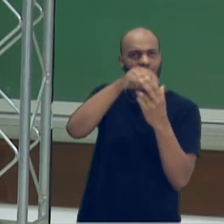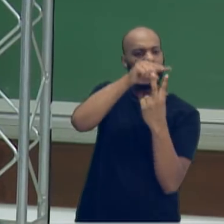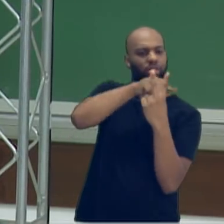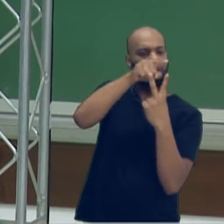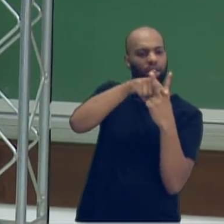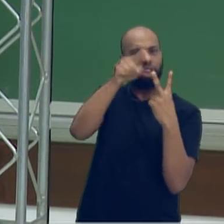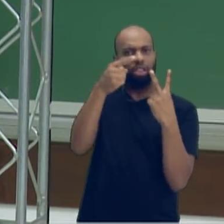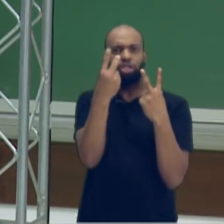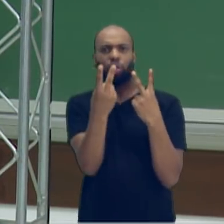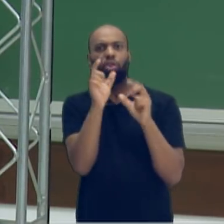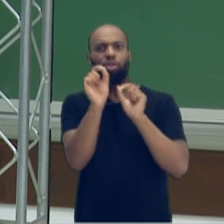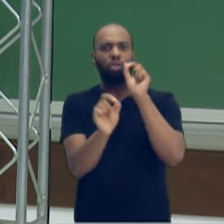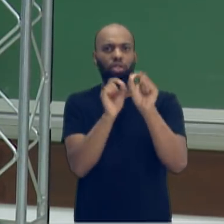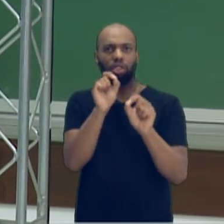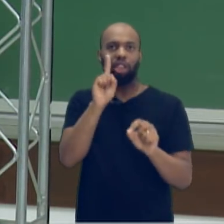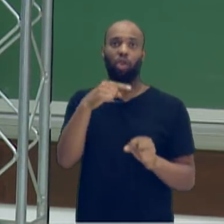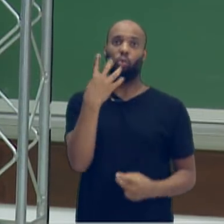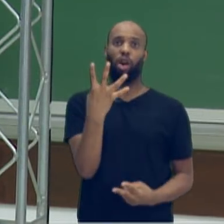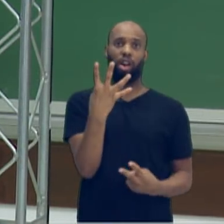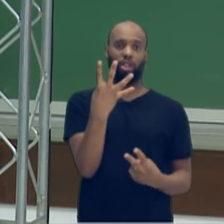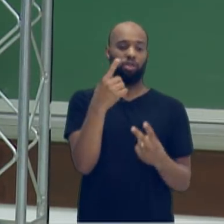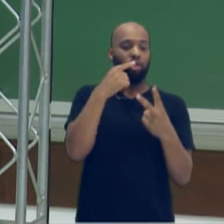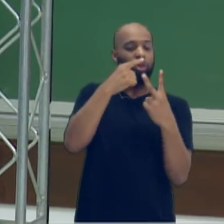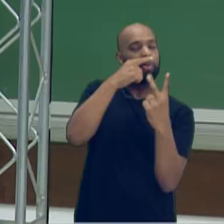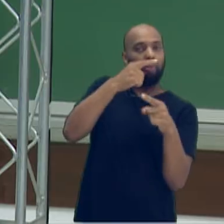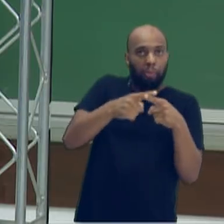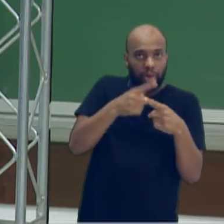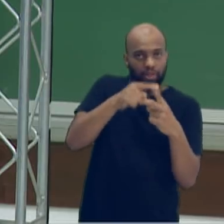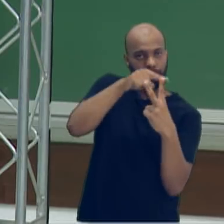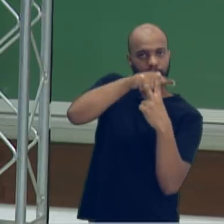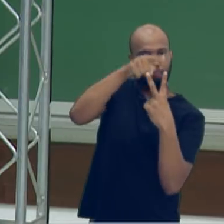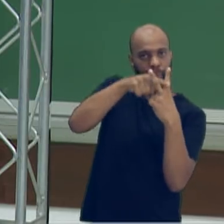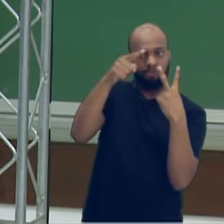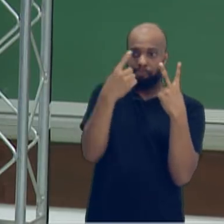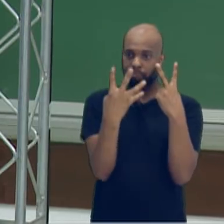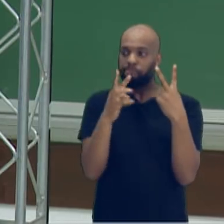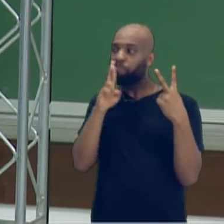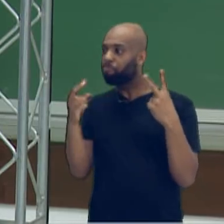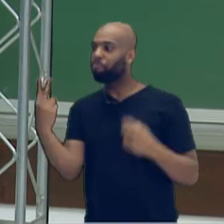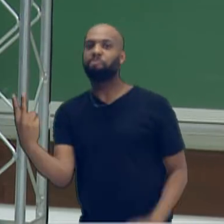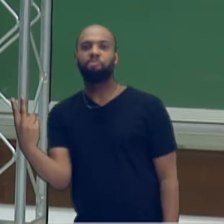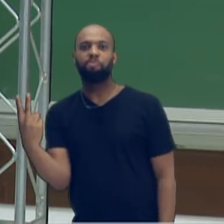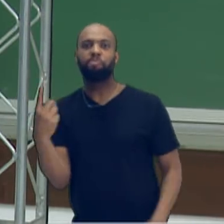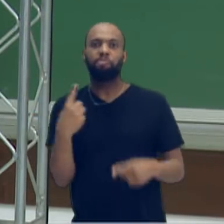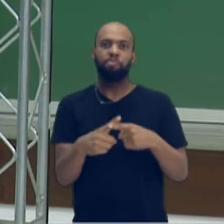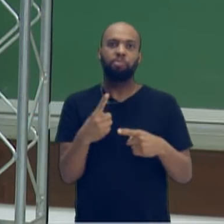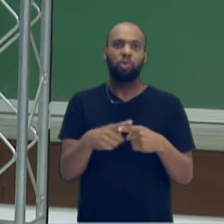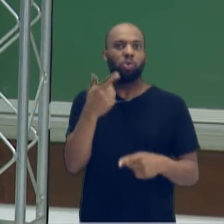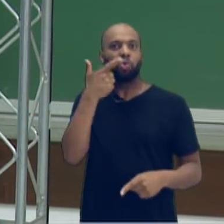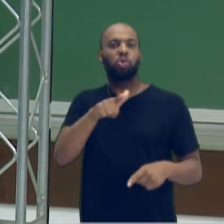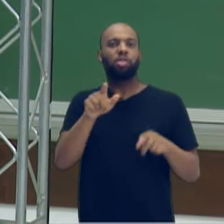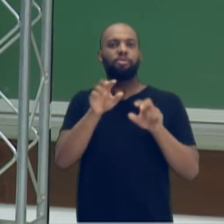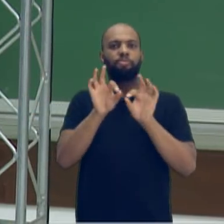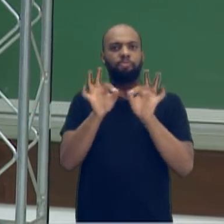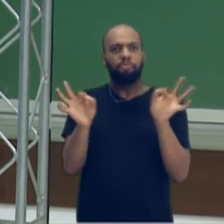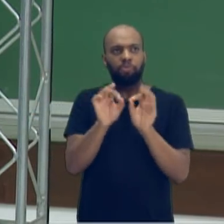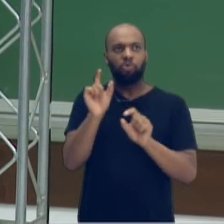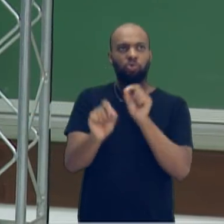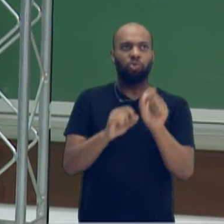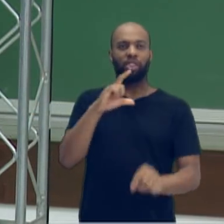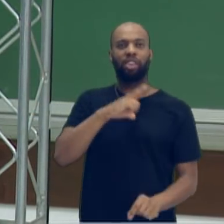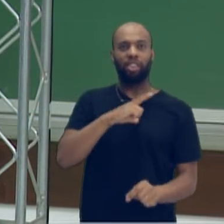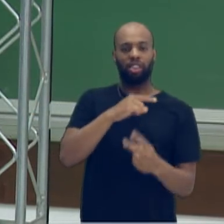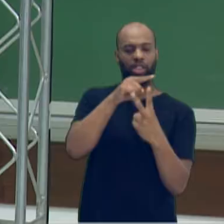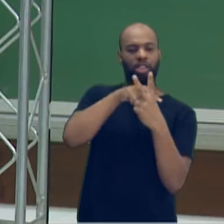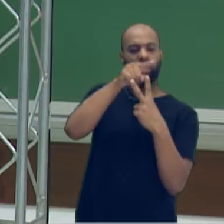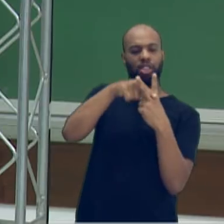quadrada? Ele é o 4. Que, nesse caso, nós simplificamos e representamos por 2